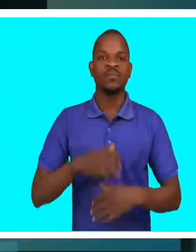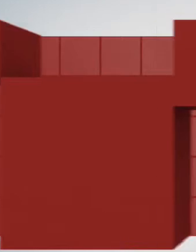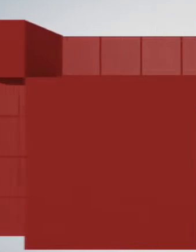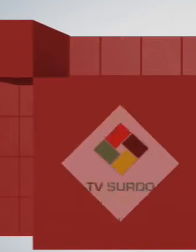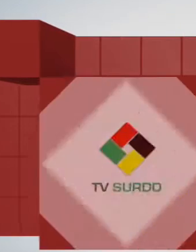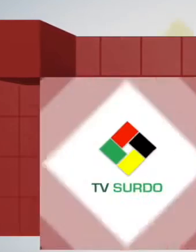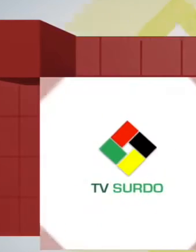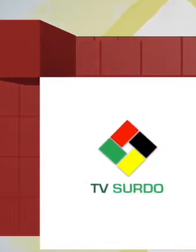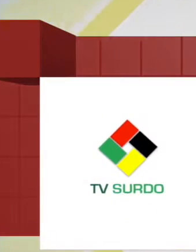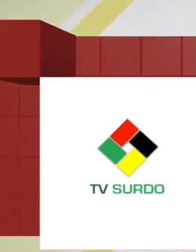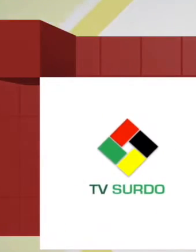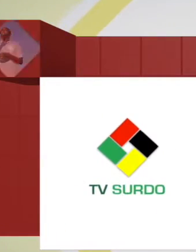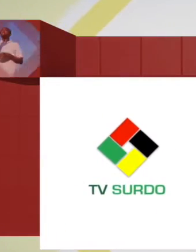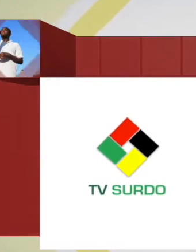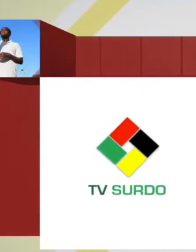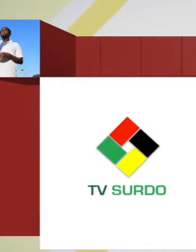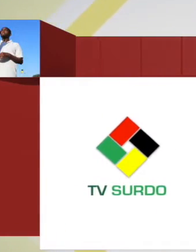país.